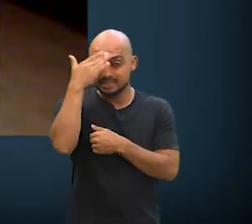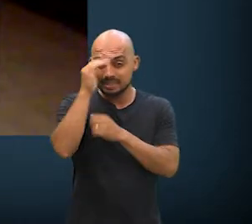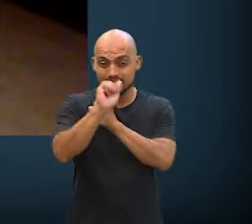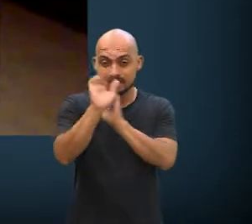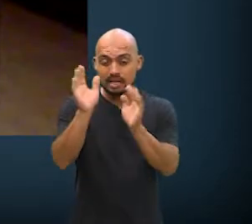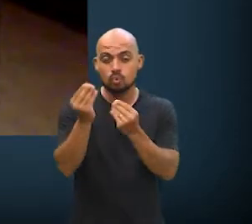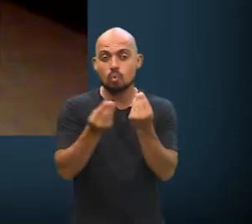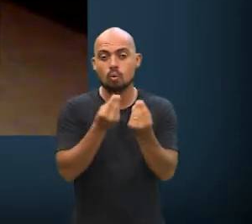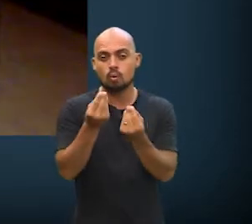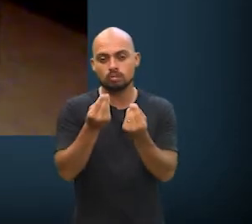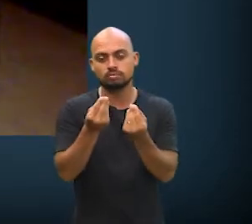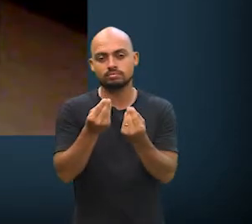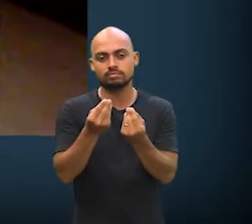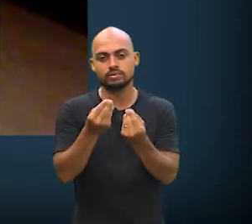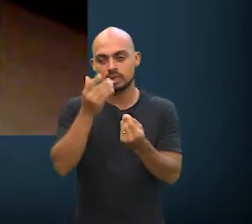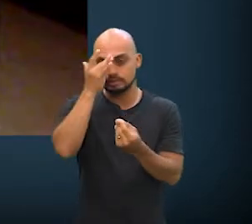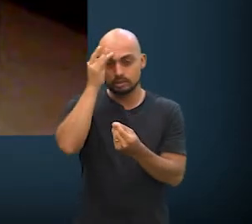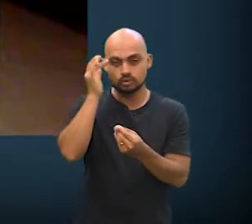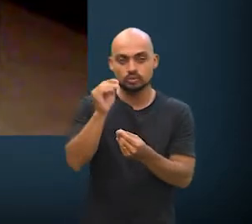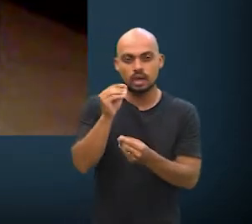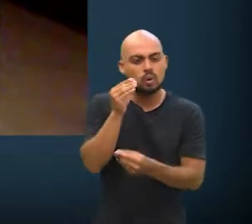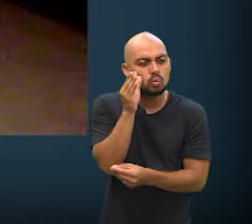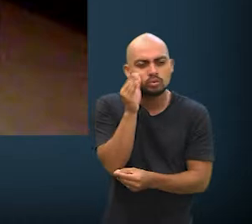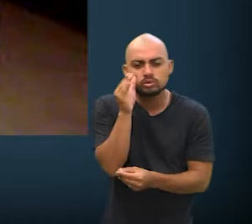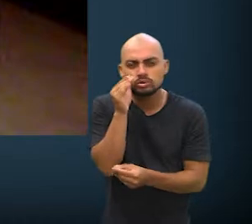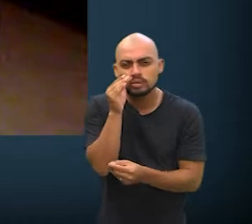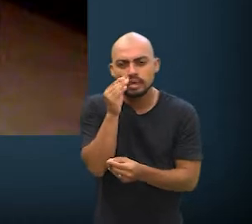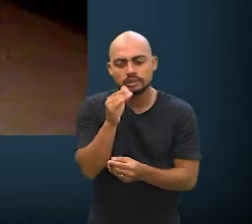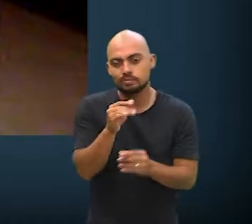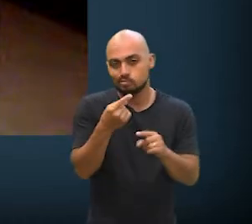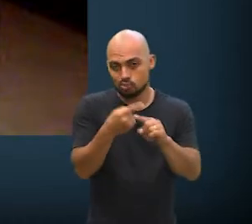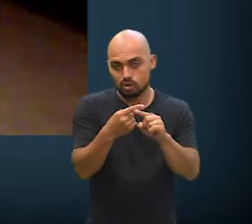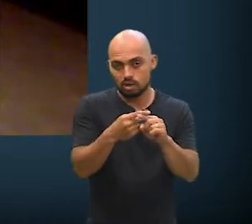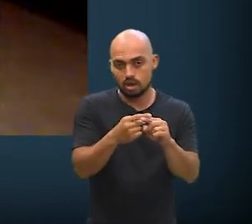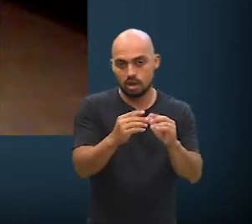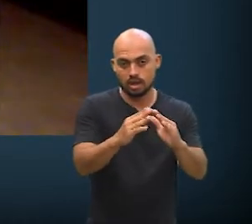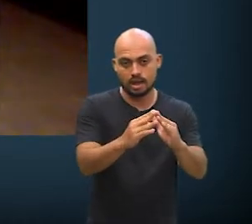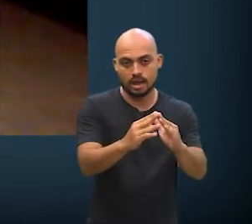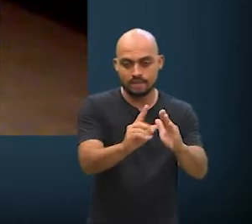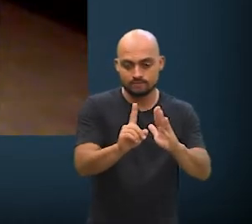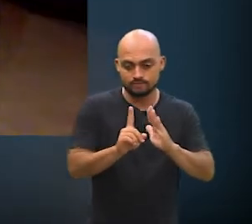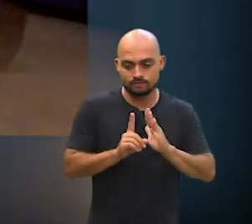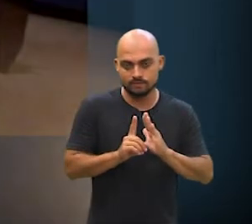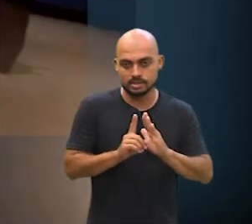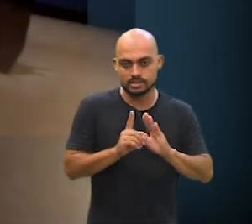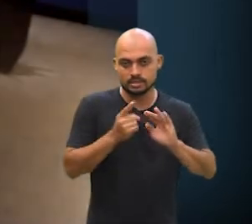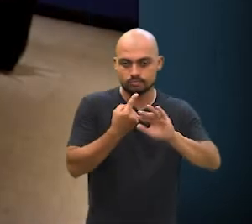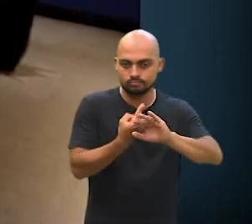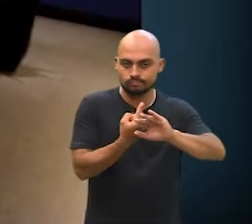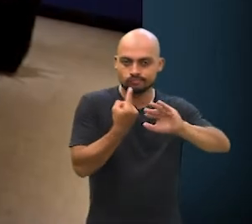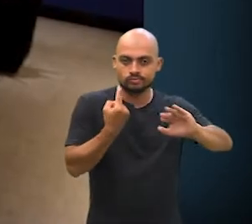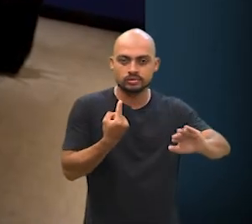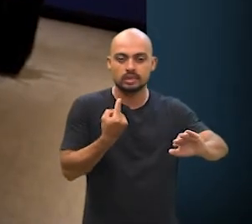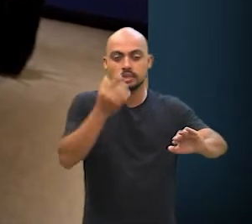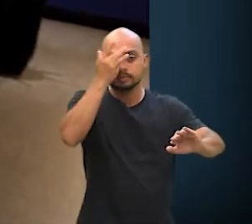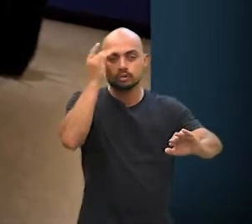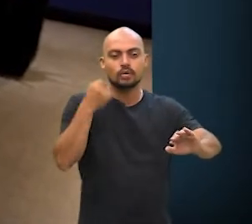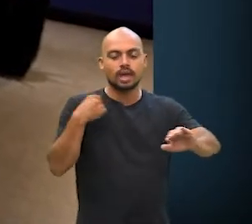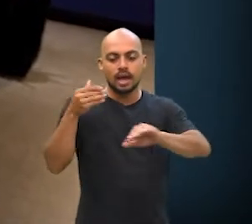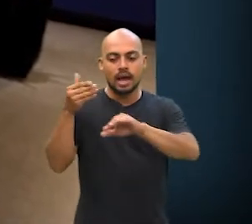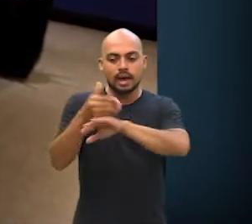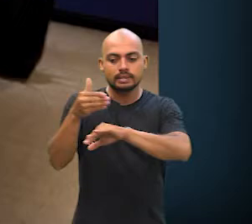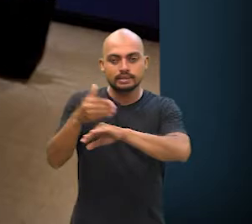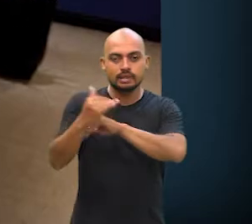E foi onde começou a dar esse boom, porque as pessoas, como ficou afastada, e nós acreditamos nisso, né? As pessoas começaram a ter mais